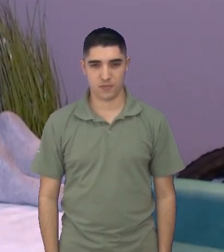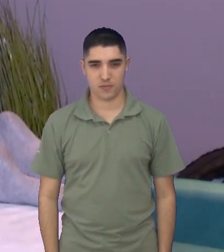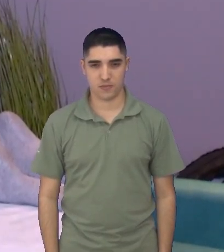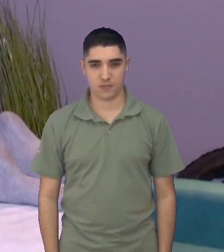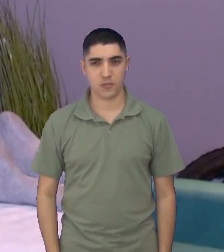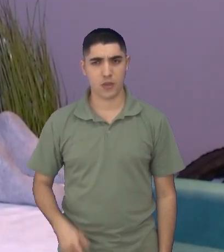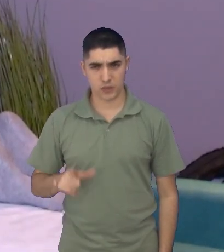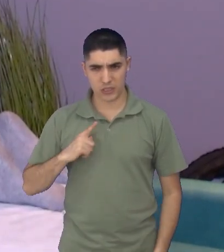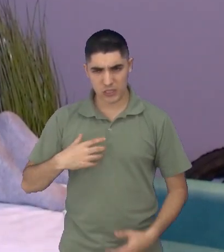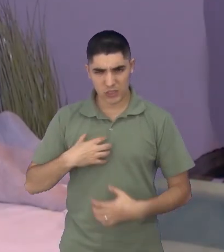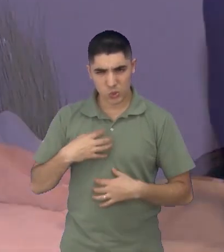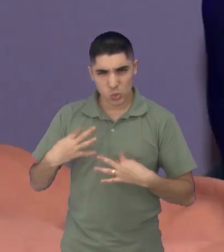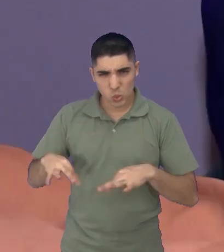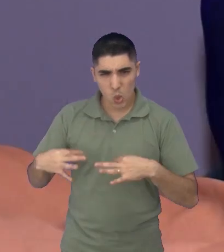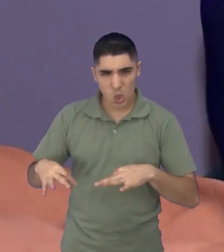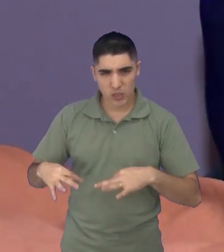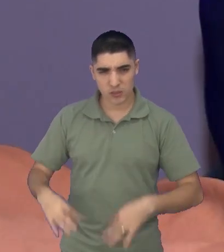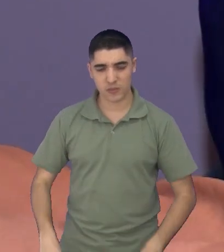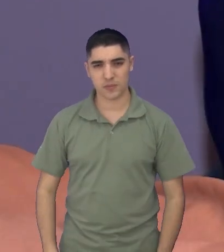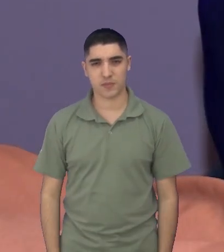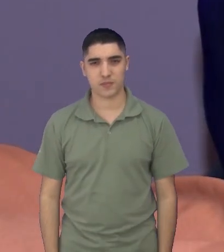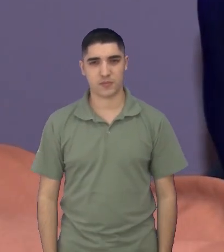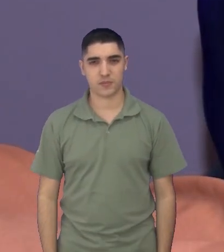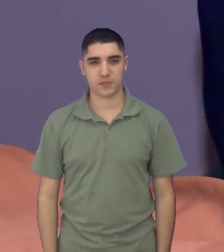Você sente dor aqui?